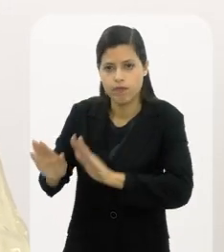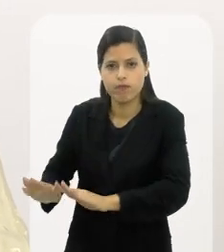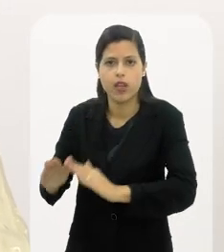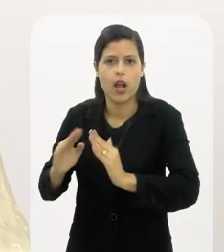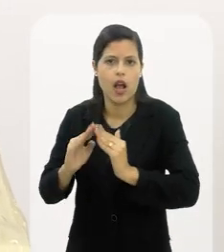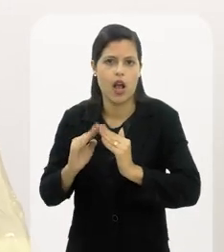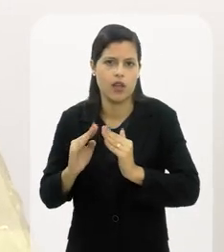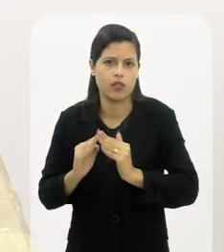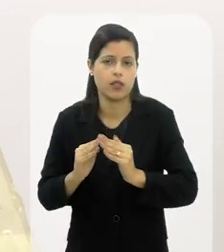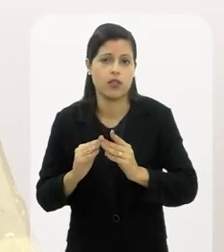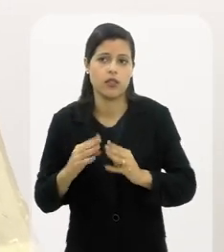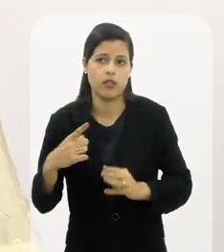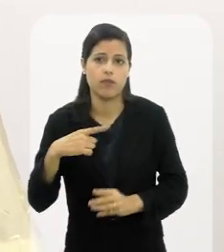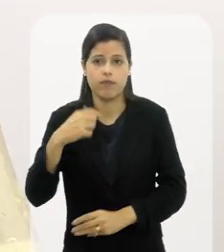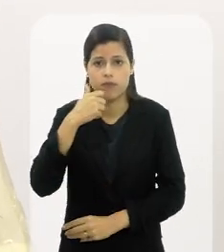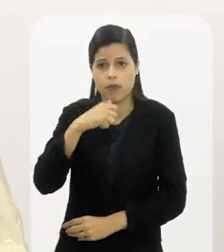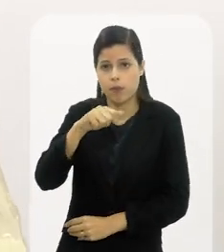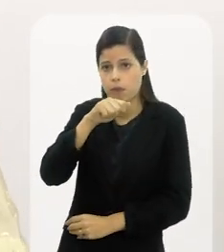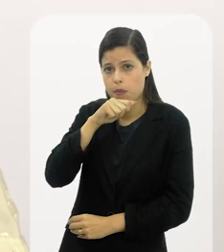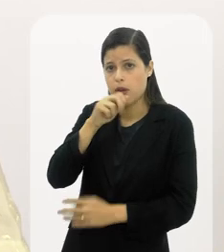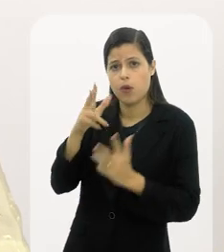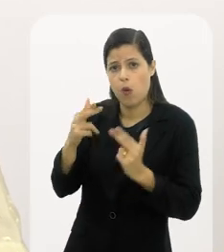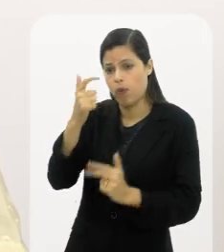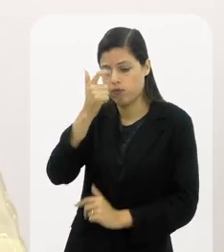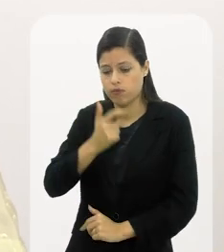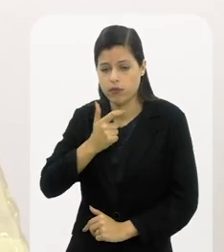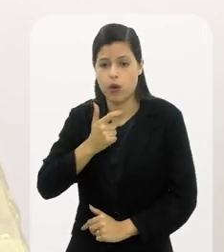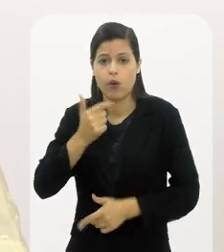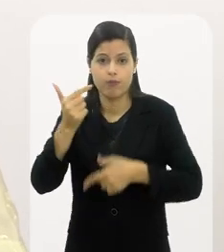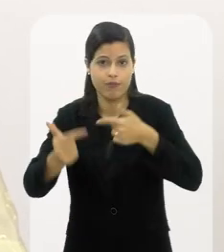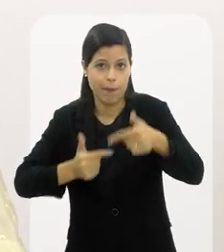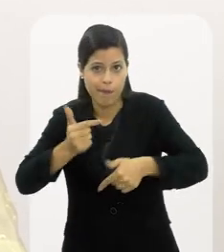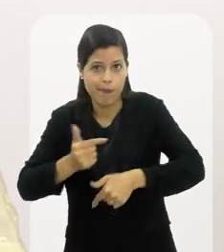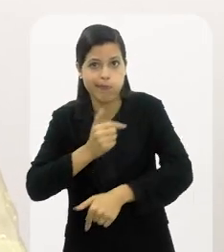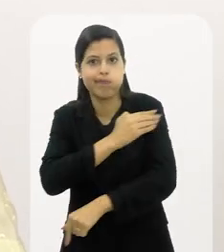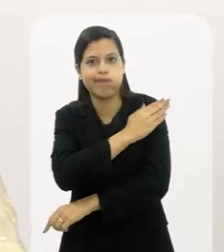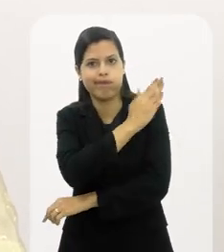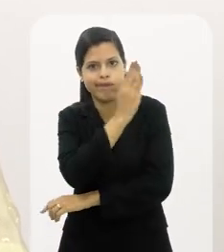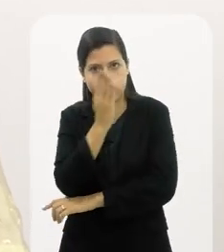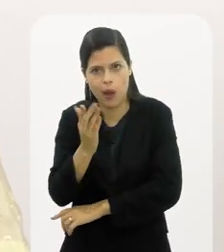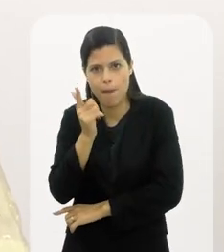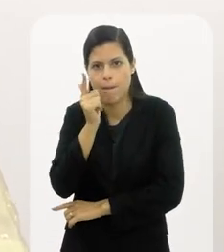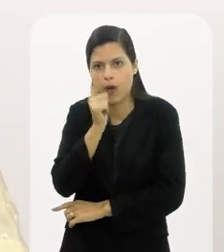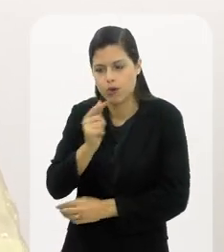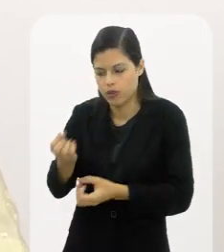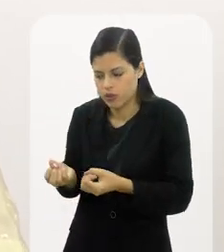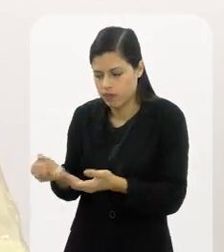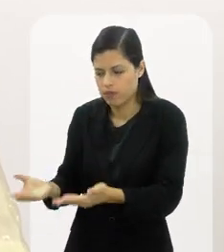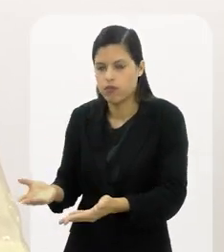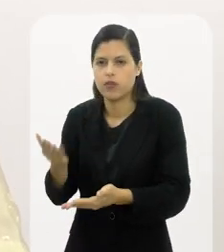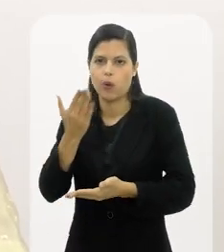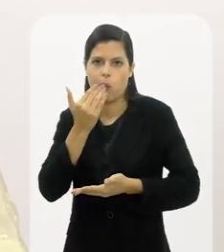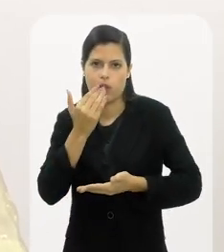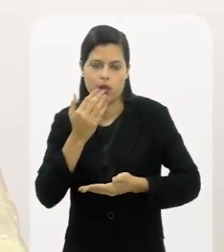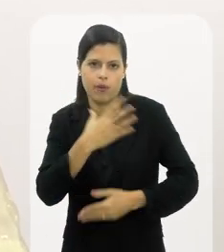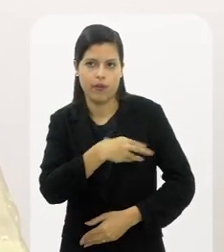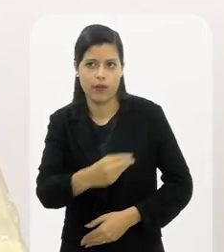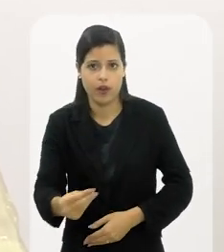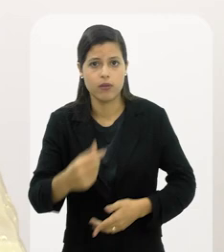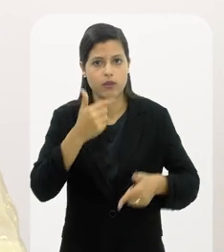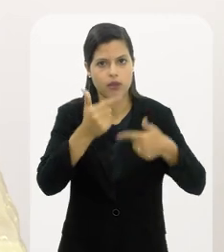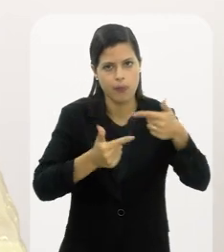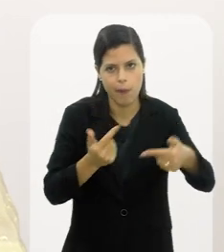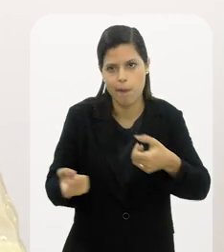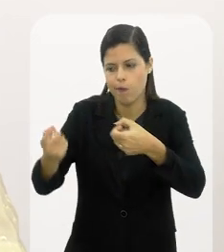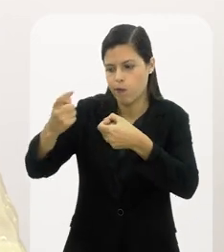dos filhos. E as mães que, como eu, trabalhavam em 3 turnos para sustentar os filhos. Então você sai, você trabalha,